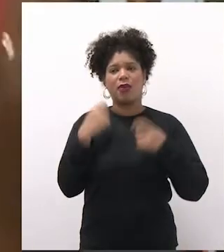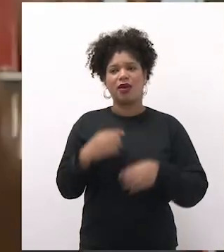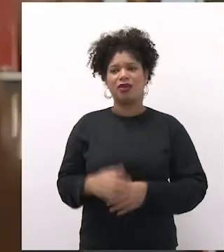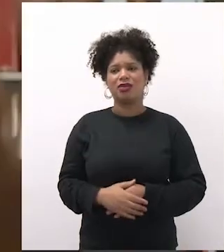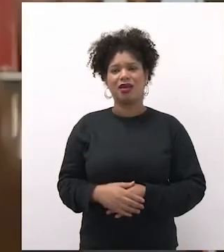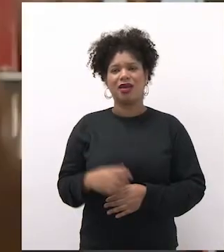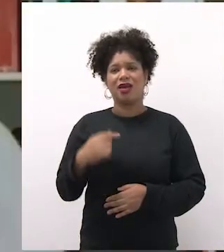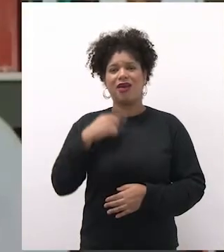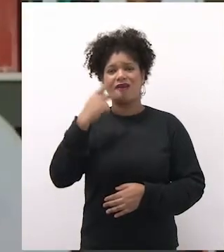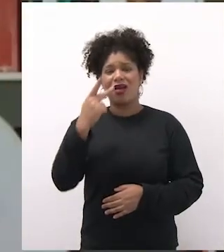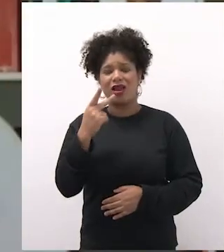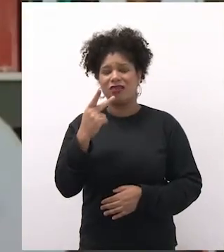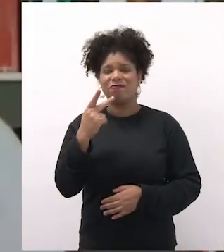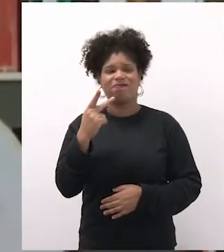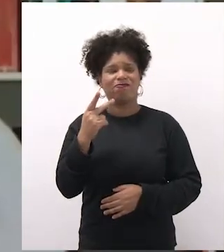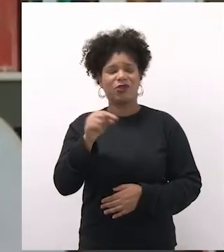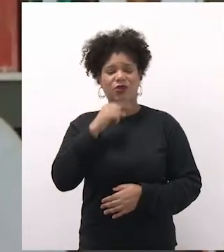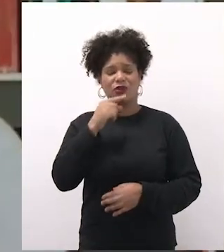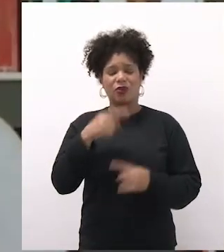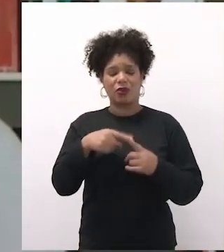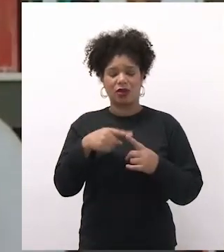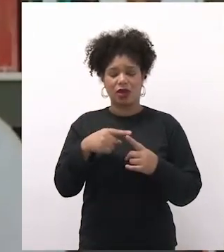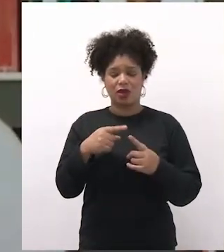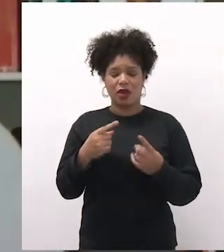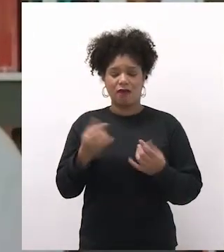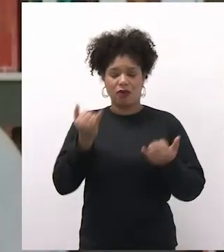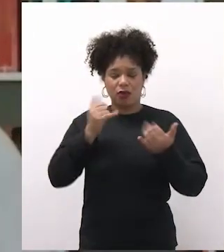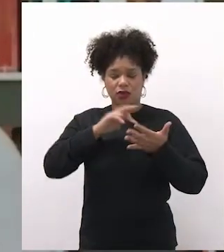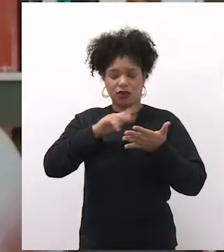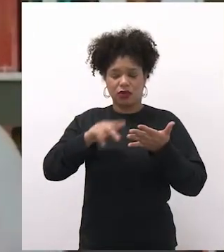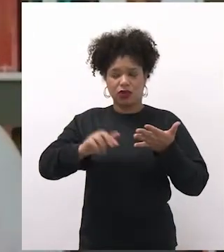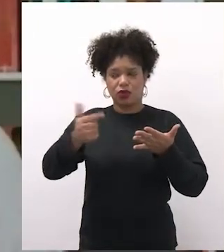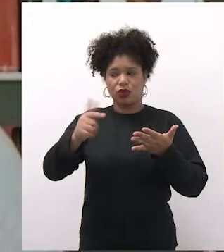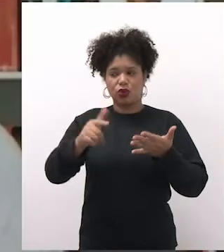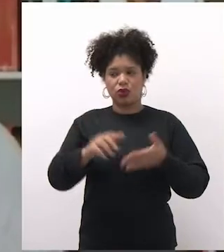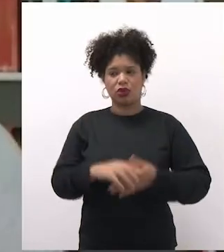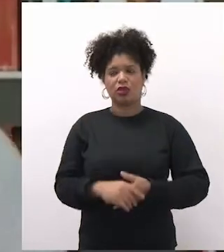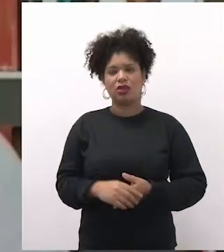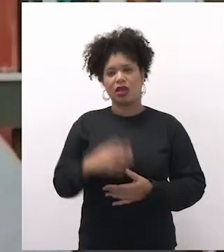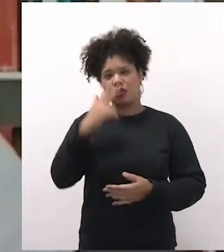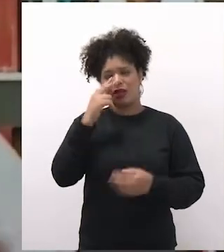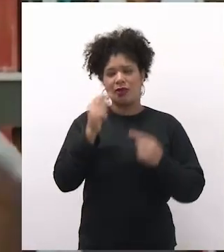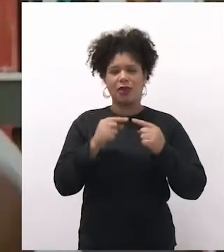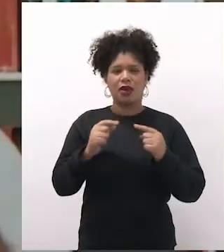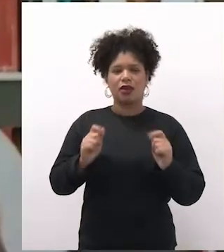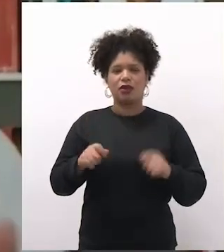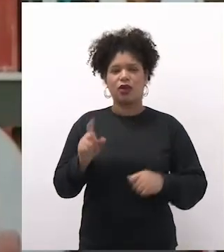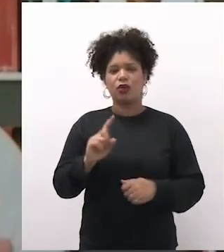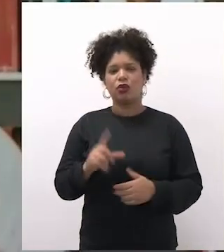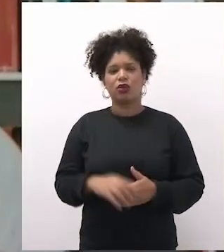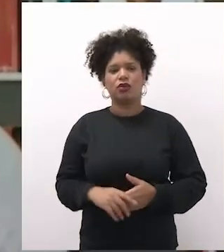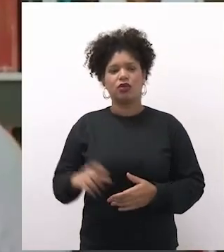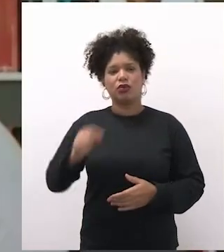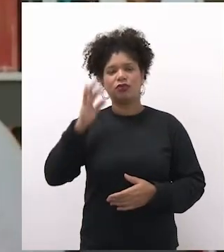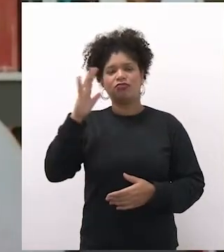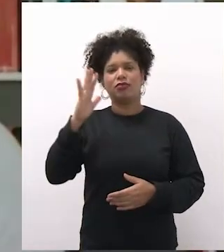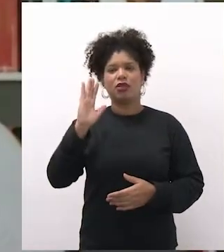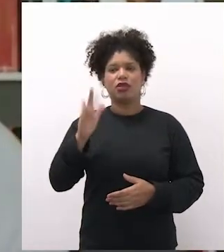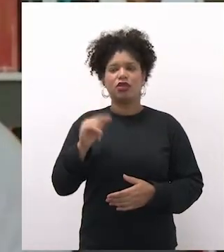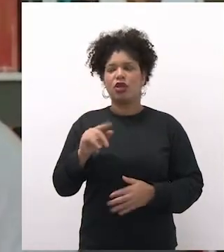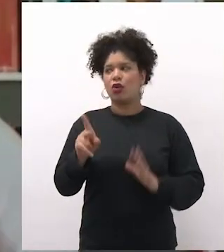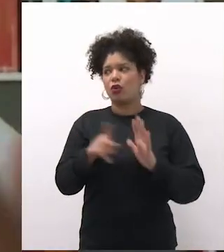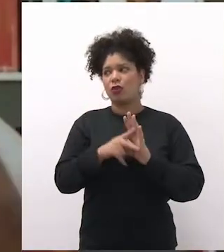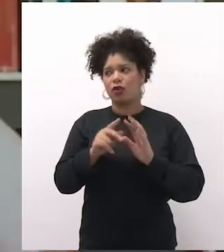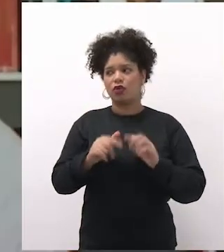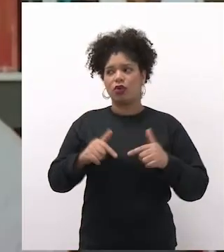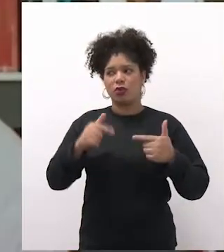poder participar, eu não vou poder interagir, será que isso vai parecer bem? Então, a gente já pensa nessa ideia de trazer uma